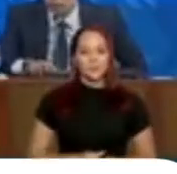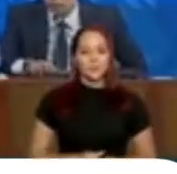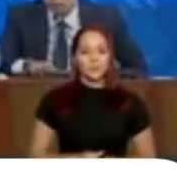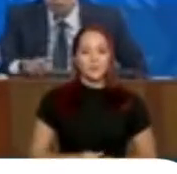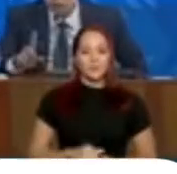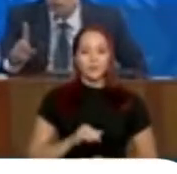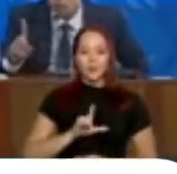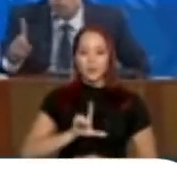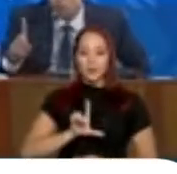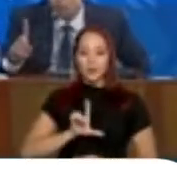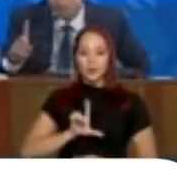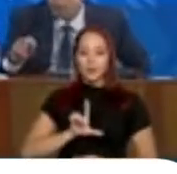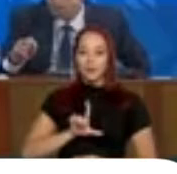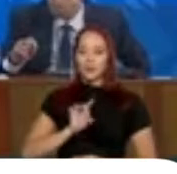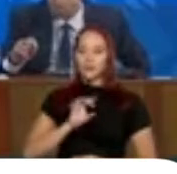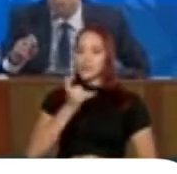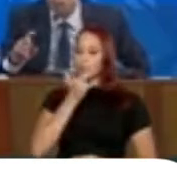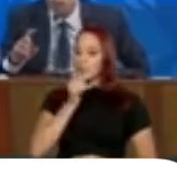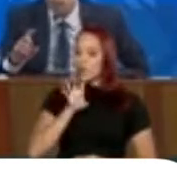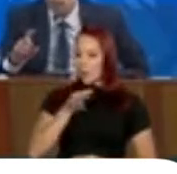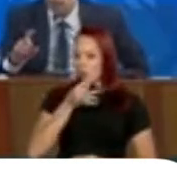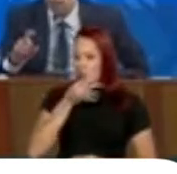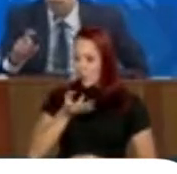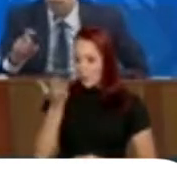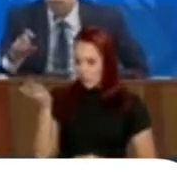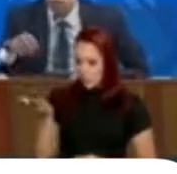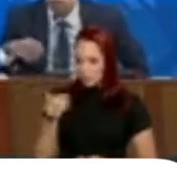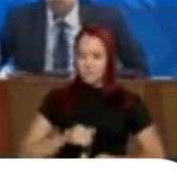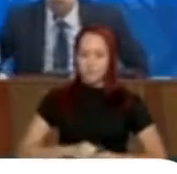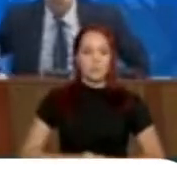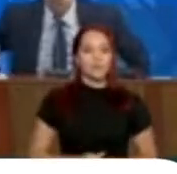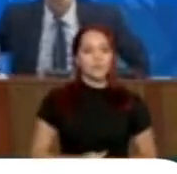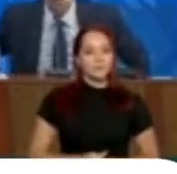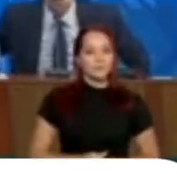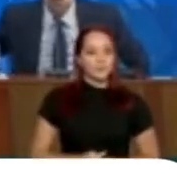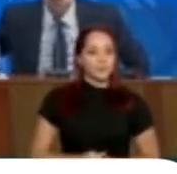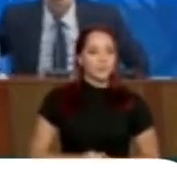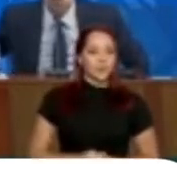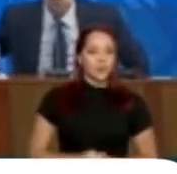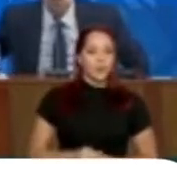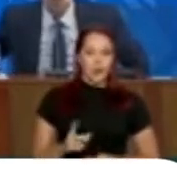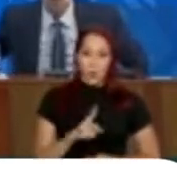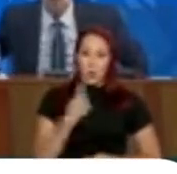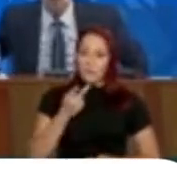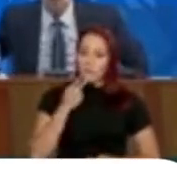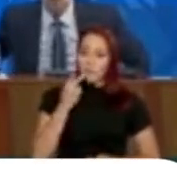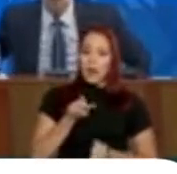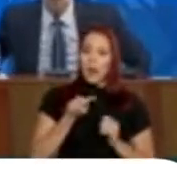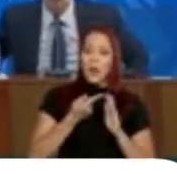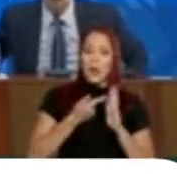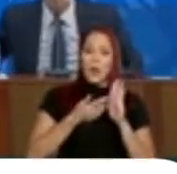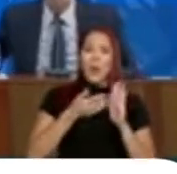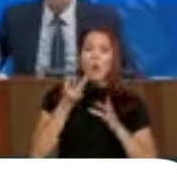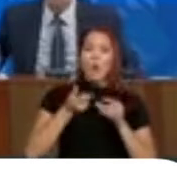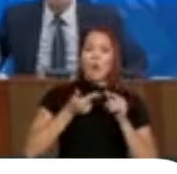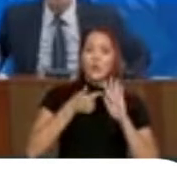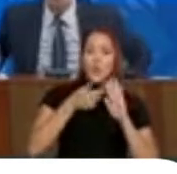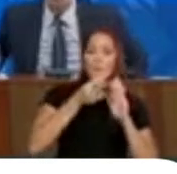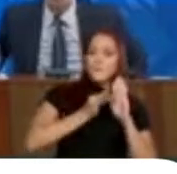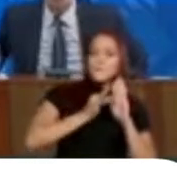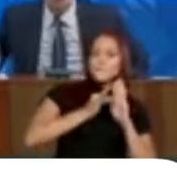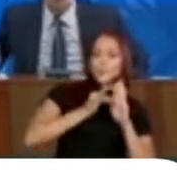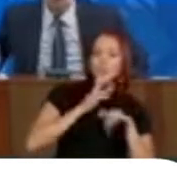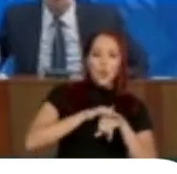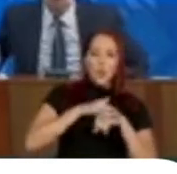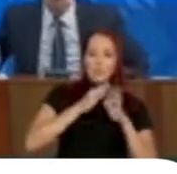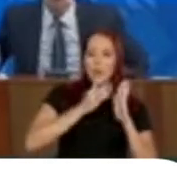Letícia Casado. Não, só um Quer comentário. fazer um comentário? Quando a gente coloca o pico no país, a gente tem falado o